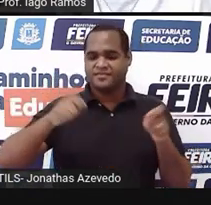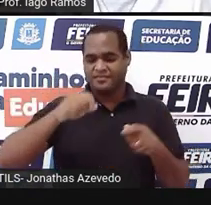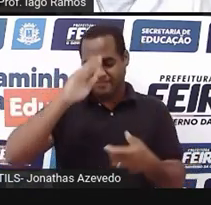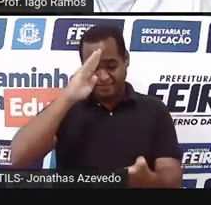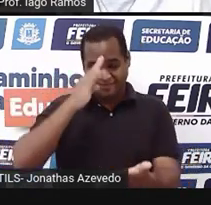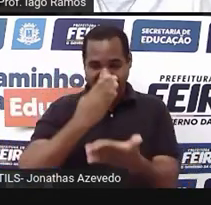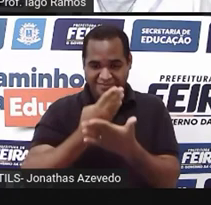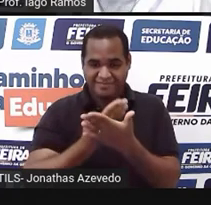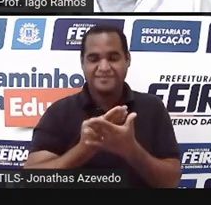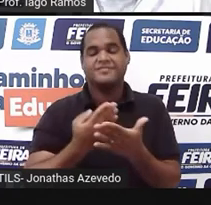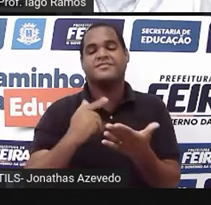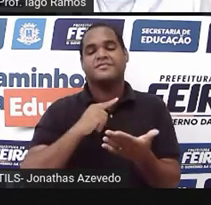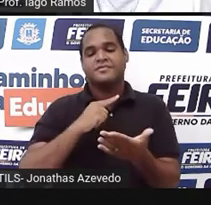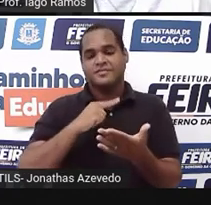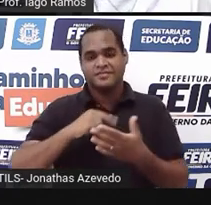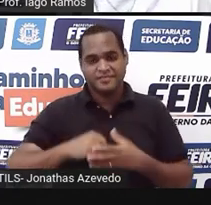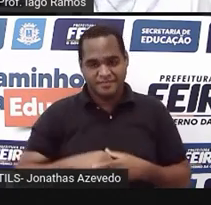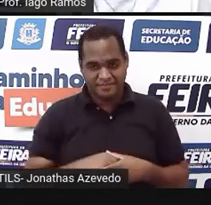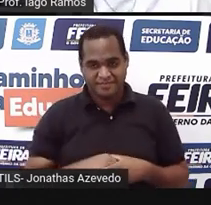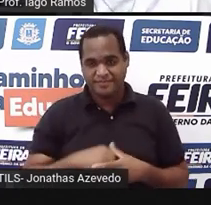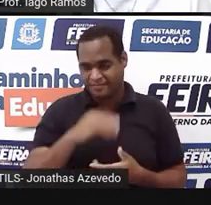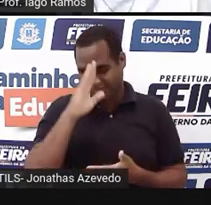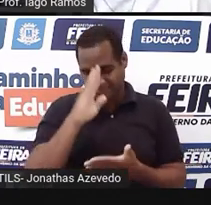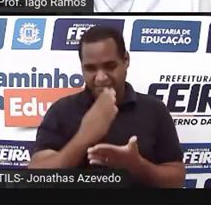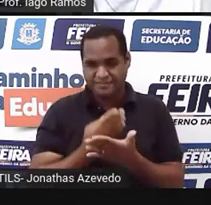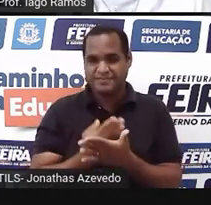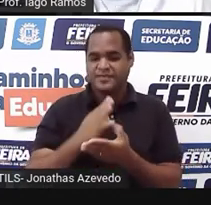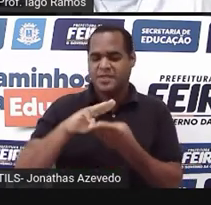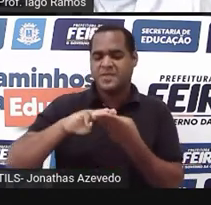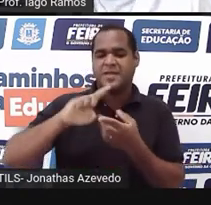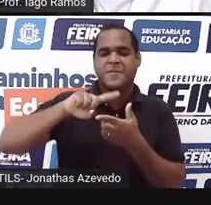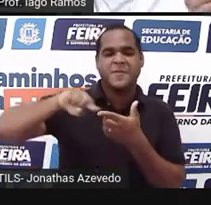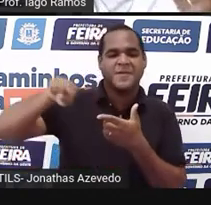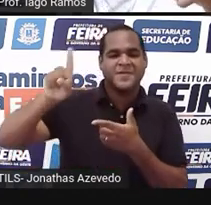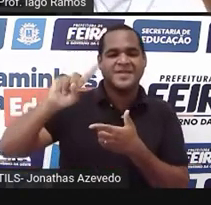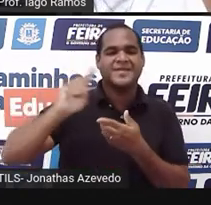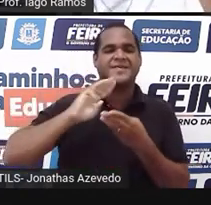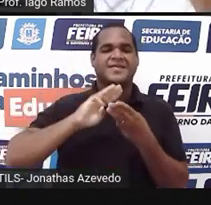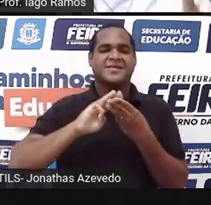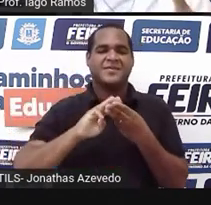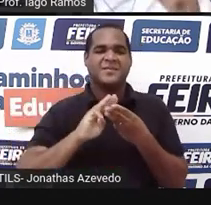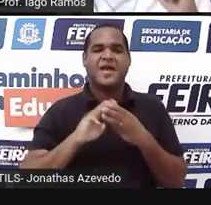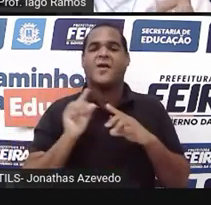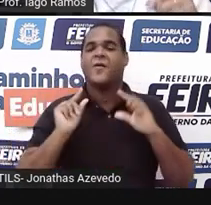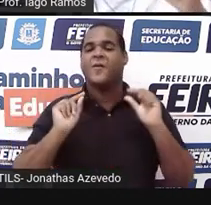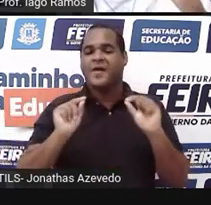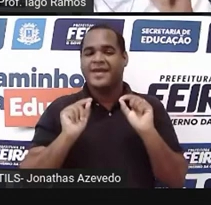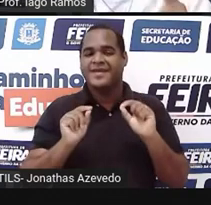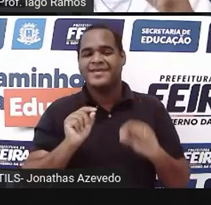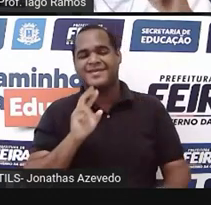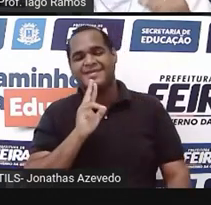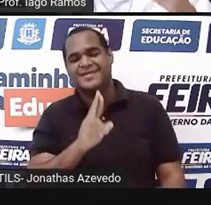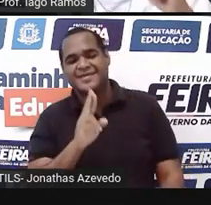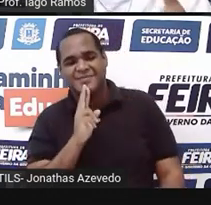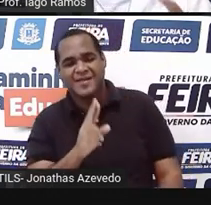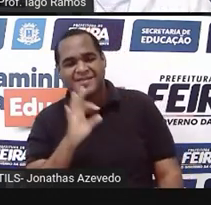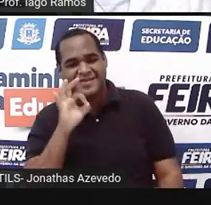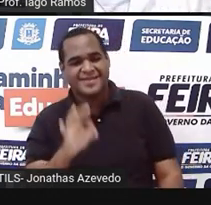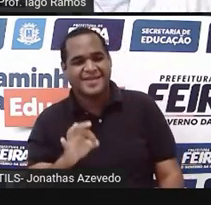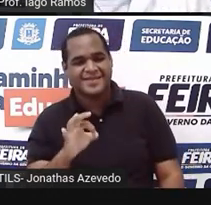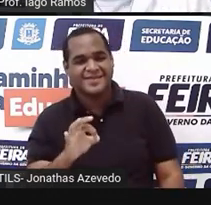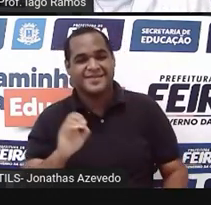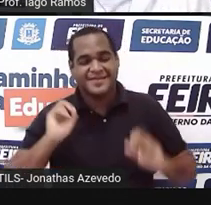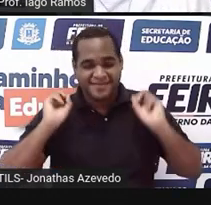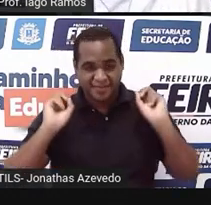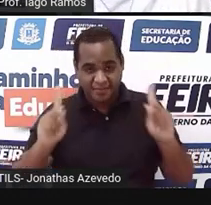nele tá e a gente acredita que matemática não é problema matemática na verdade é solução